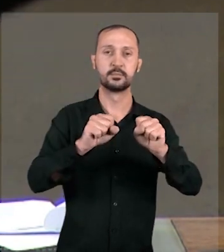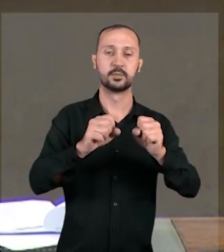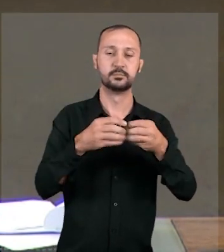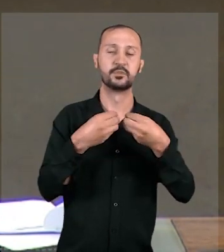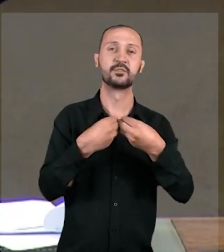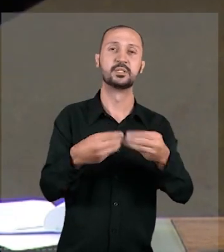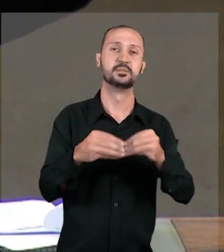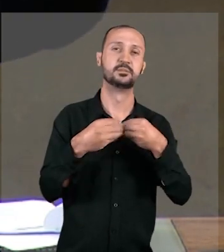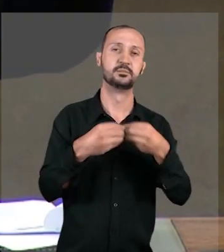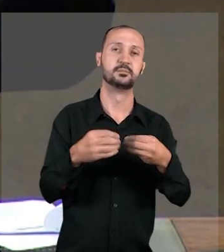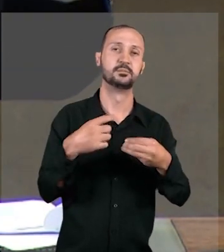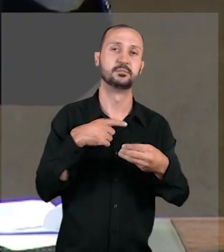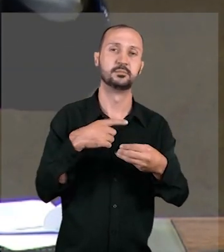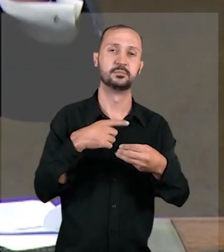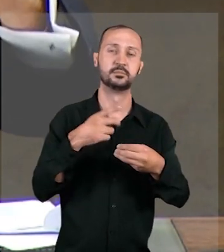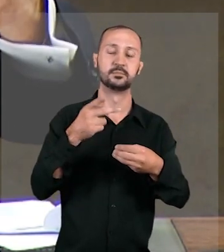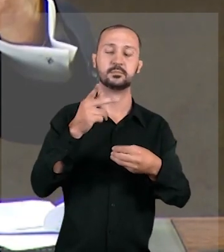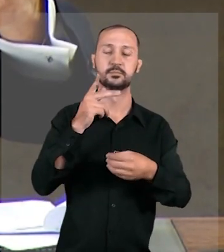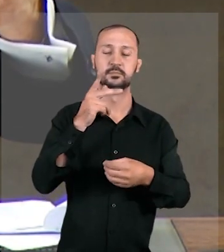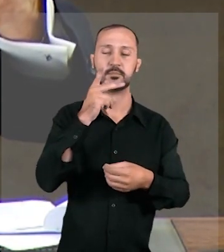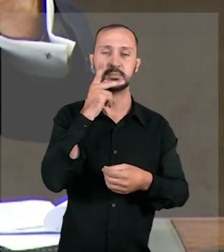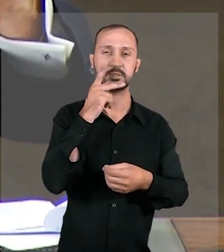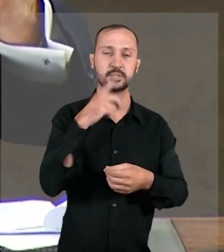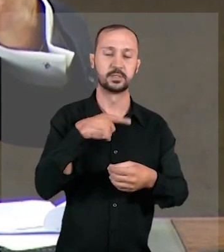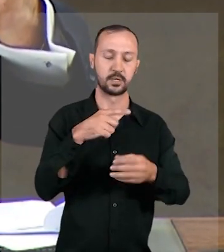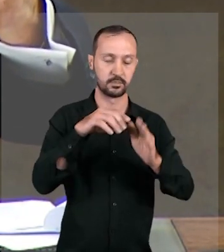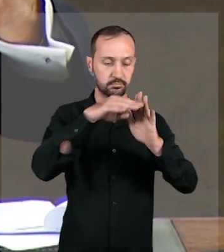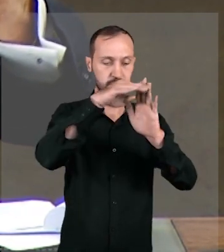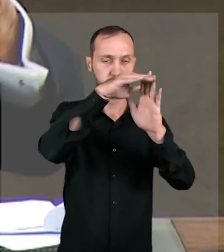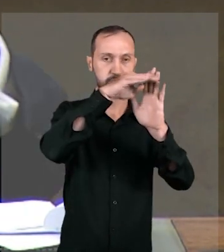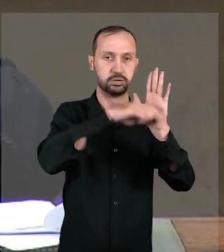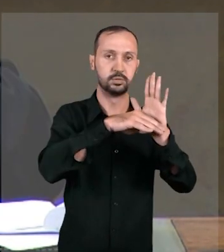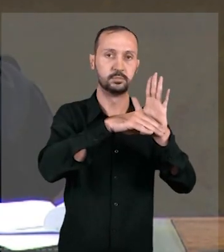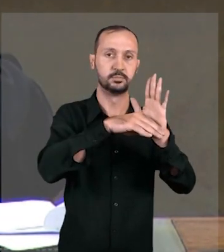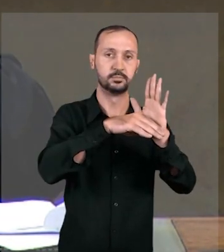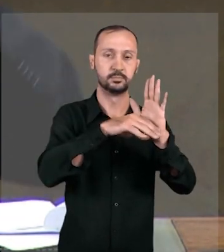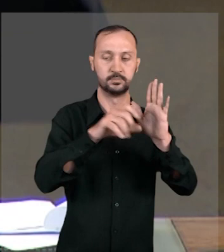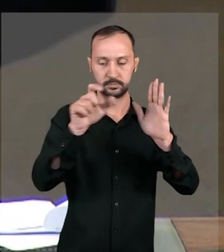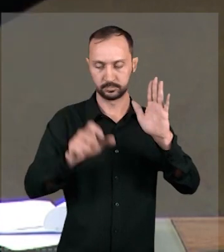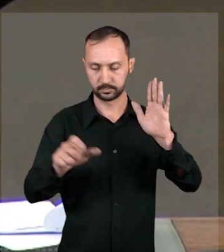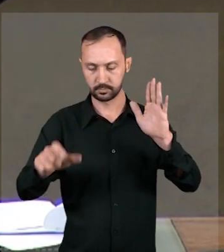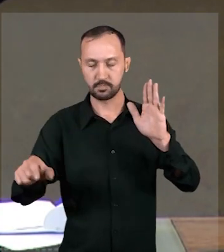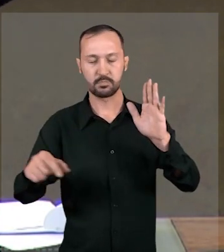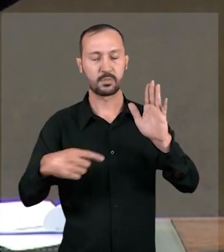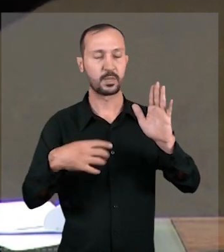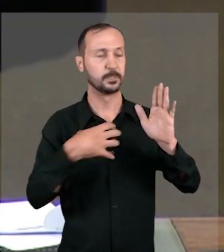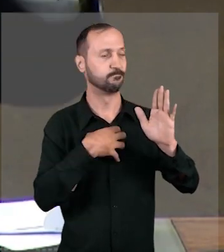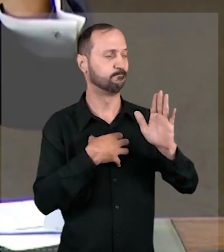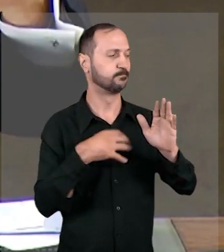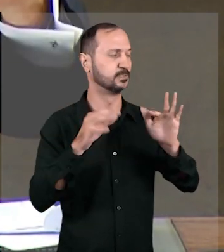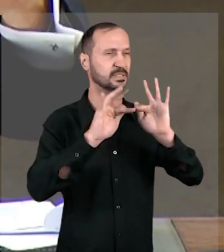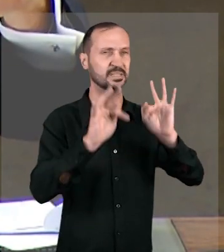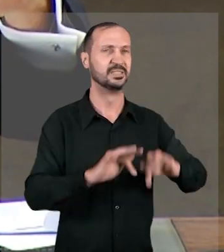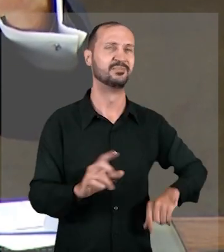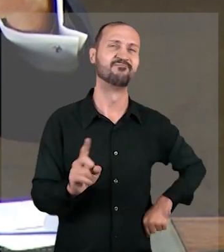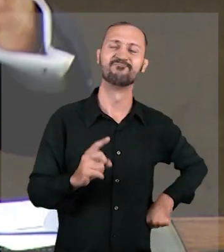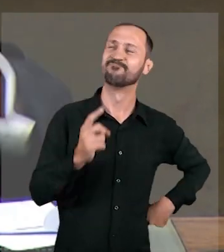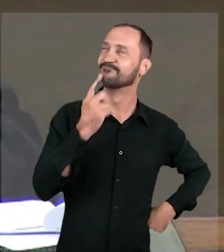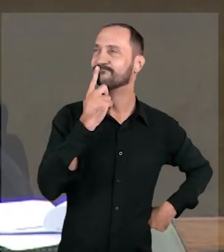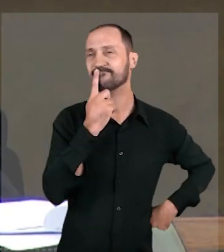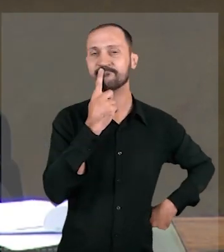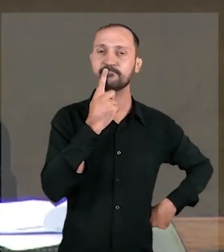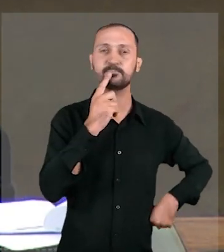semiflexível. O partido tem a sua lista, bacana, mas se o eleitor não estiver feliz com a ordem da